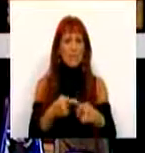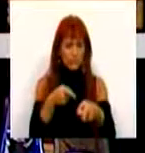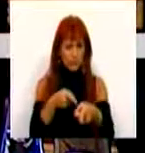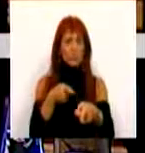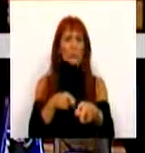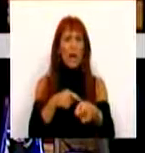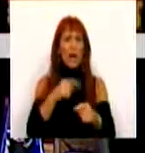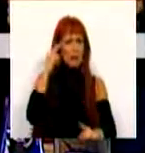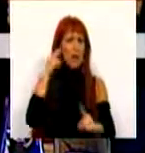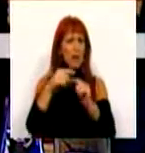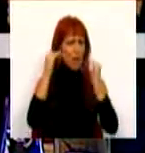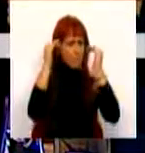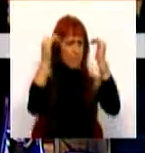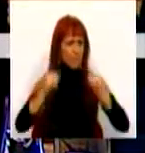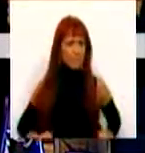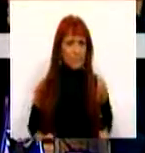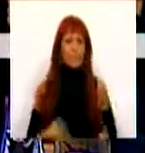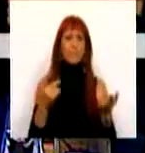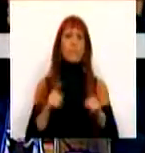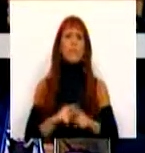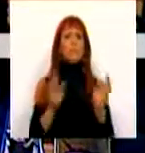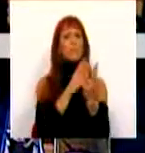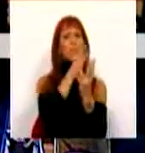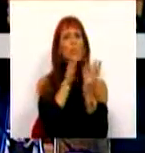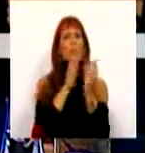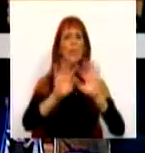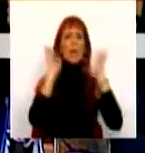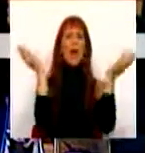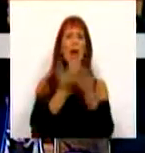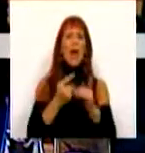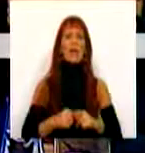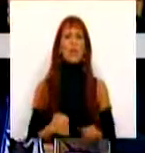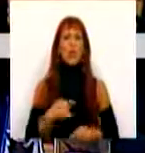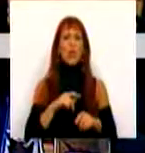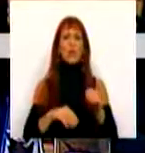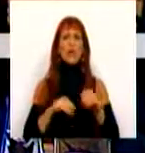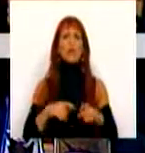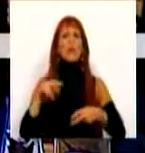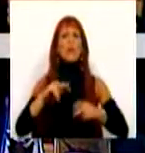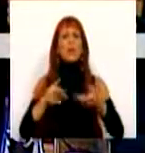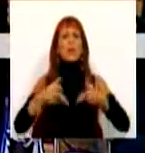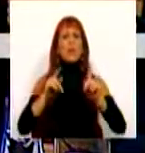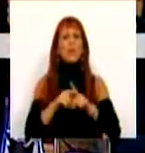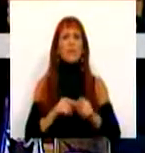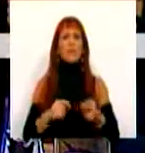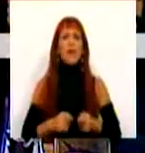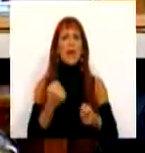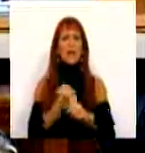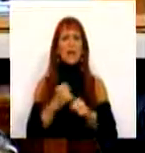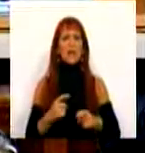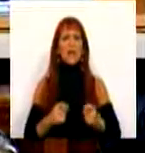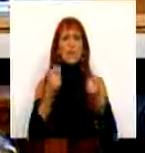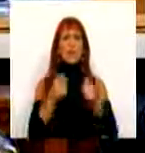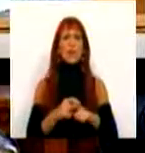ausente a ambição. Em traços largos, apontamos agora para uma dotação disponível de atividade e investimento, financiada